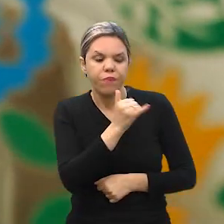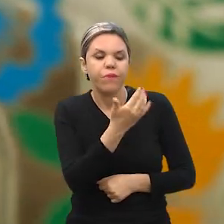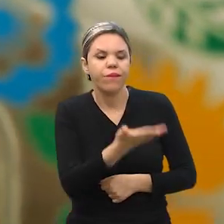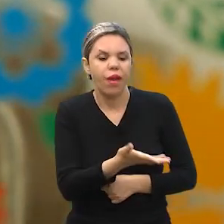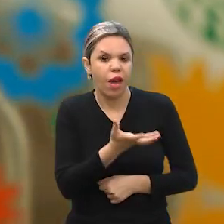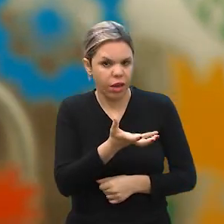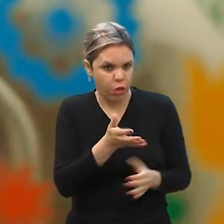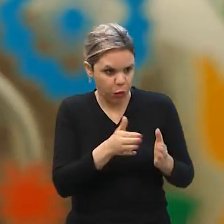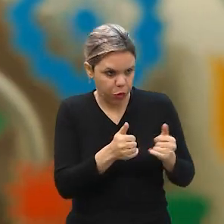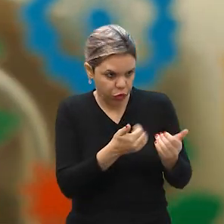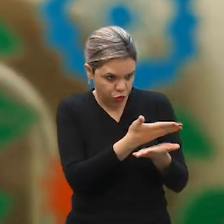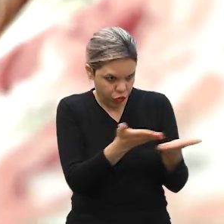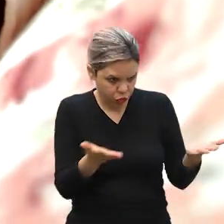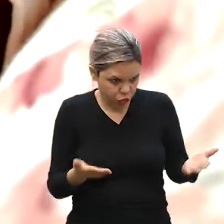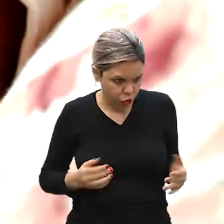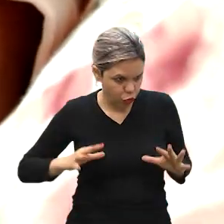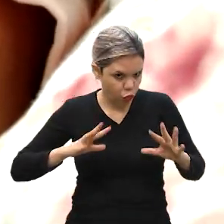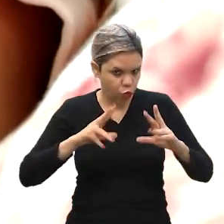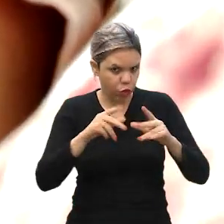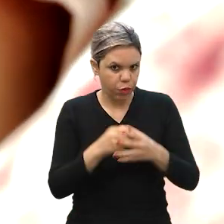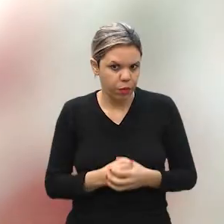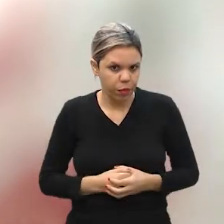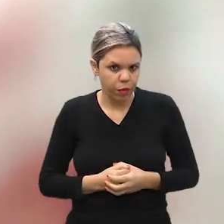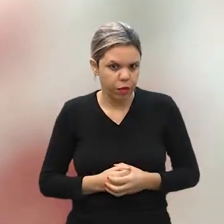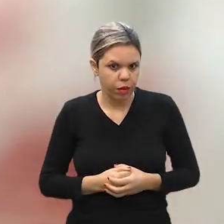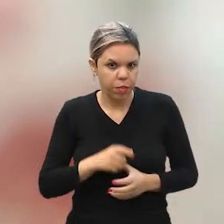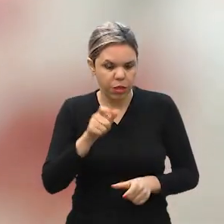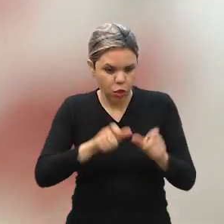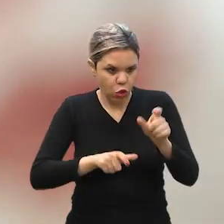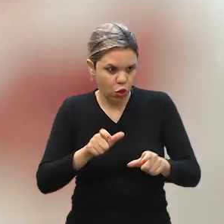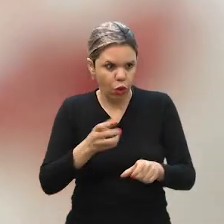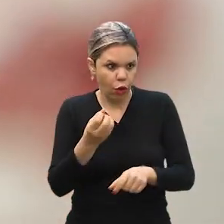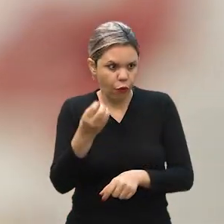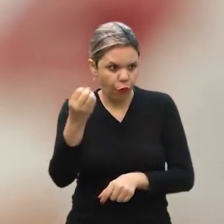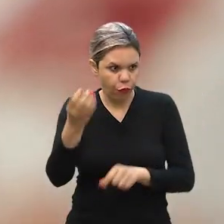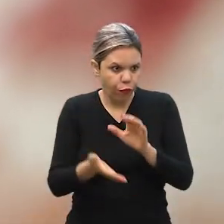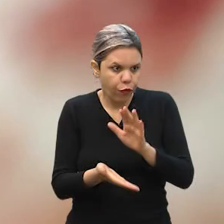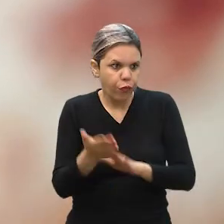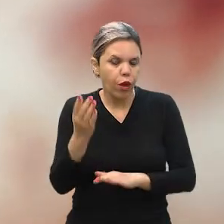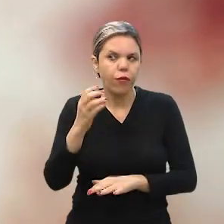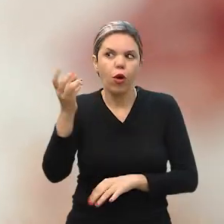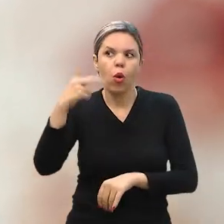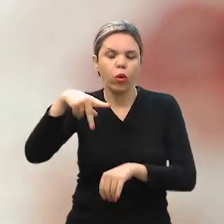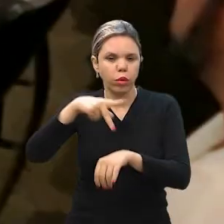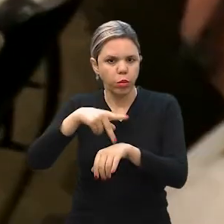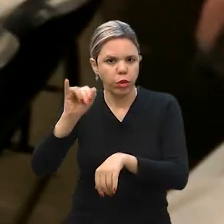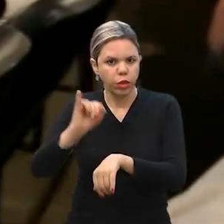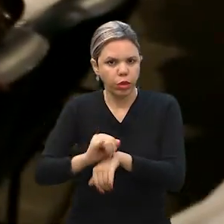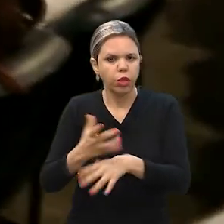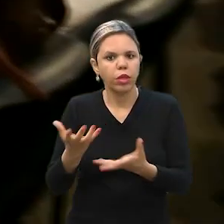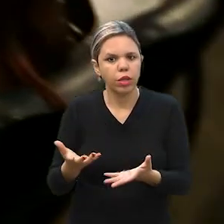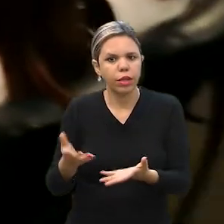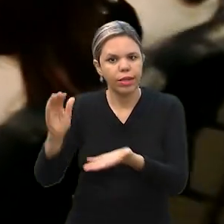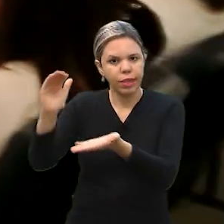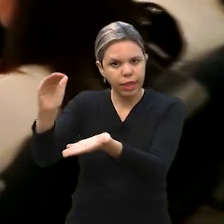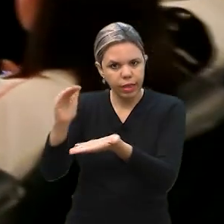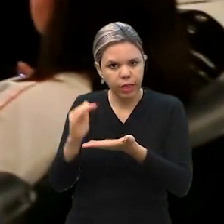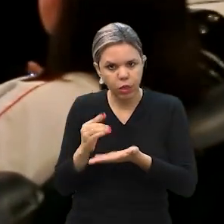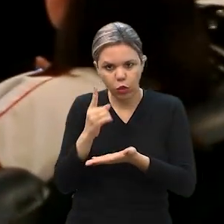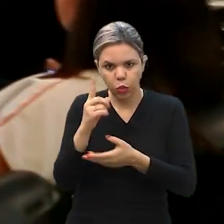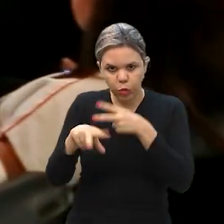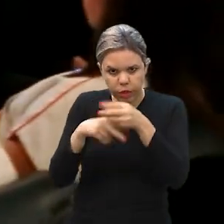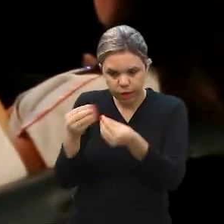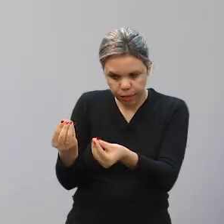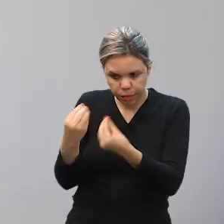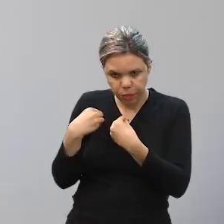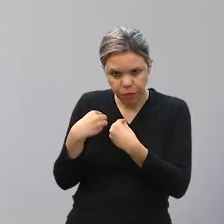eu quero pedir um favor para vocês, todo viajante que for para o exterior, eu quero que ele me traga um